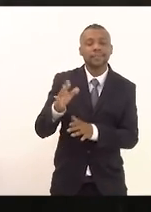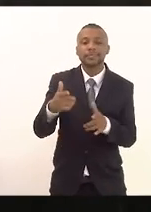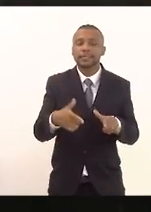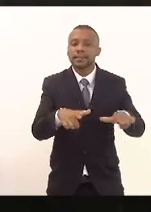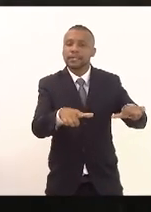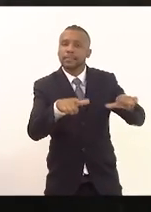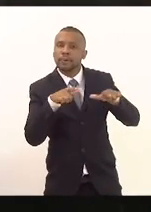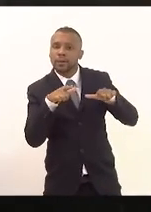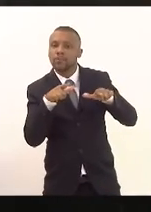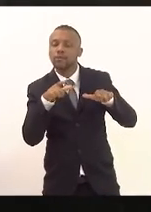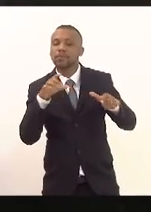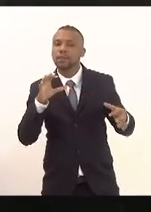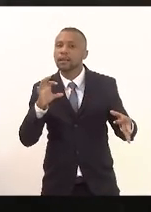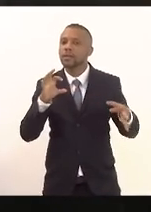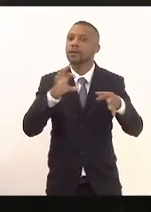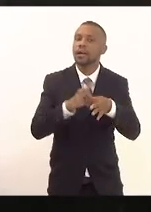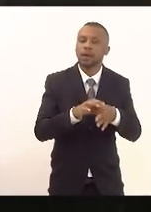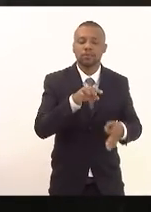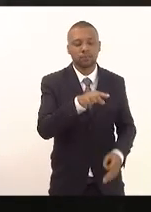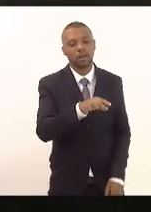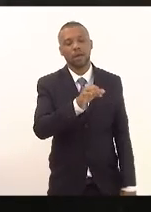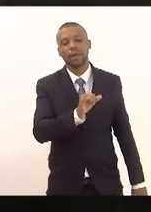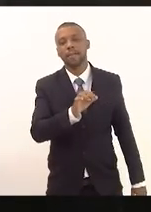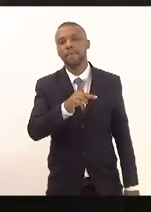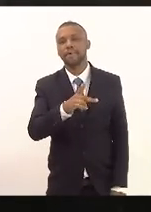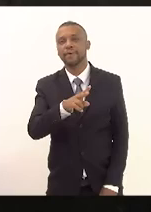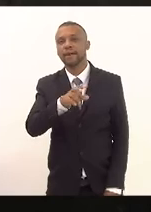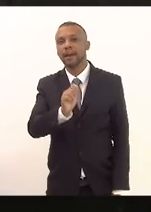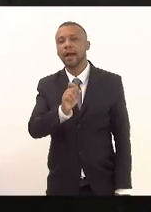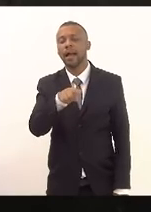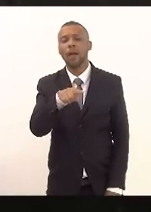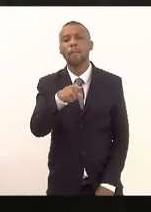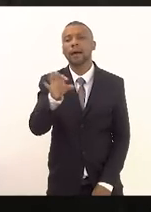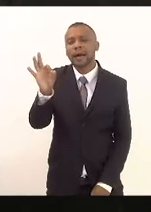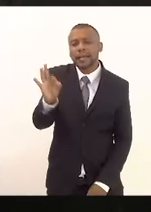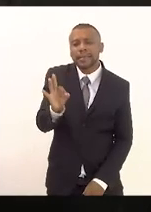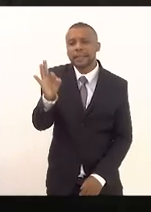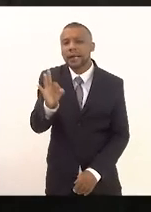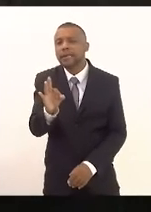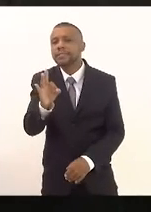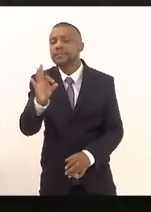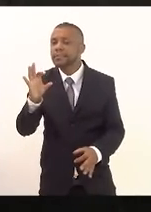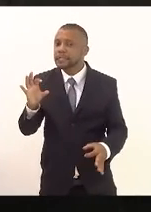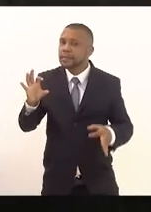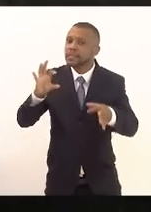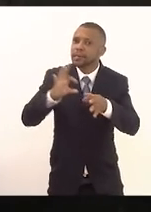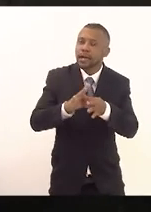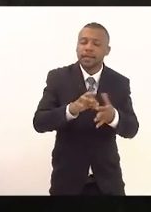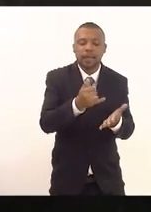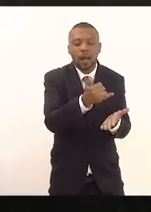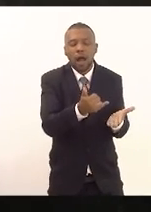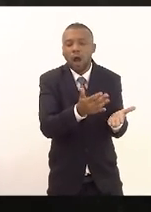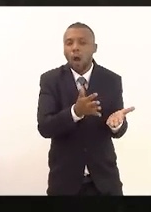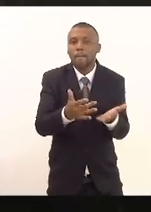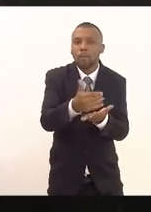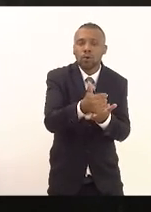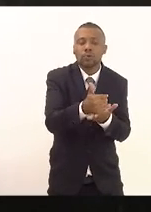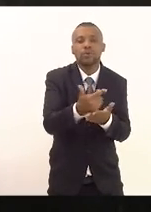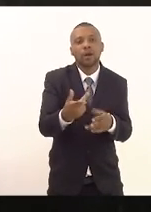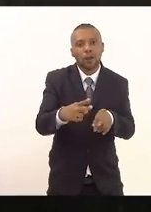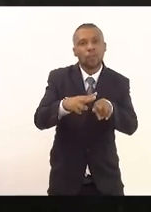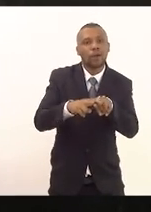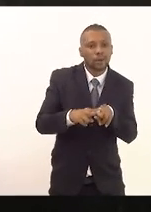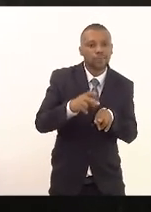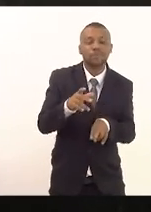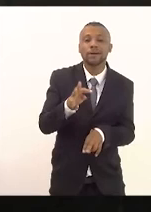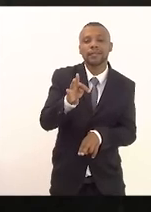se você for origem é uma taxa em cima do imposto que derivou de outra taxa é também uma